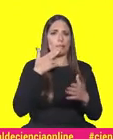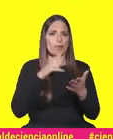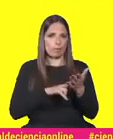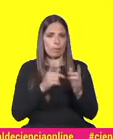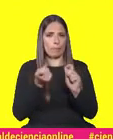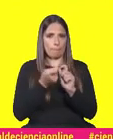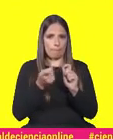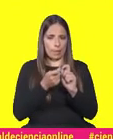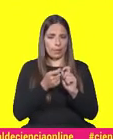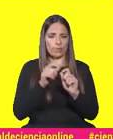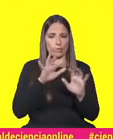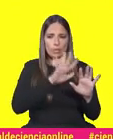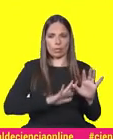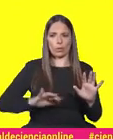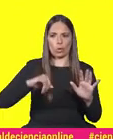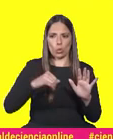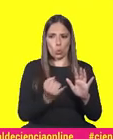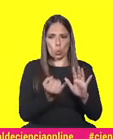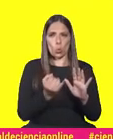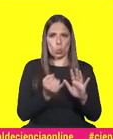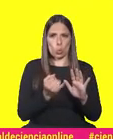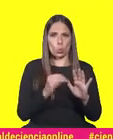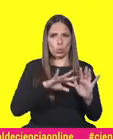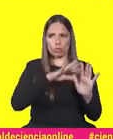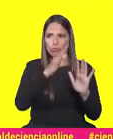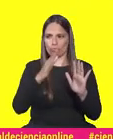grutas do Alviela e aquele complexo de grutas